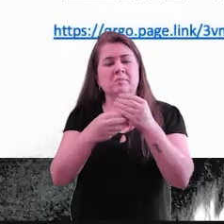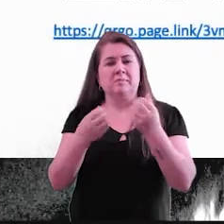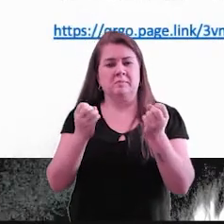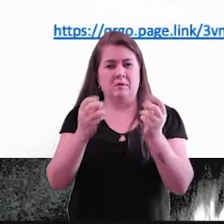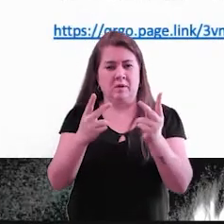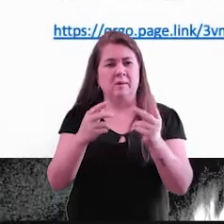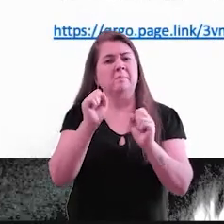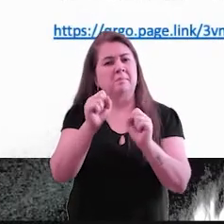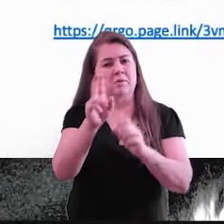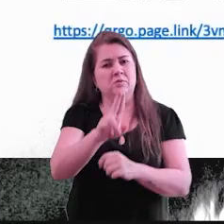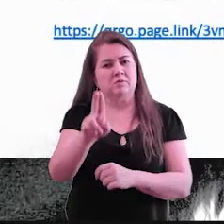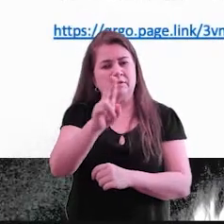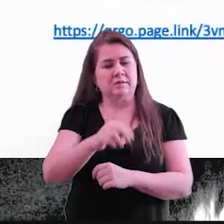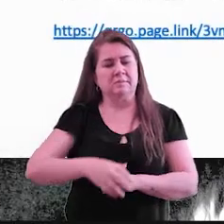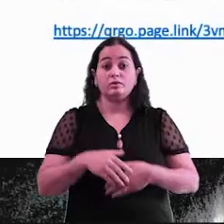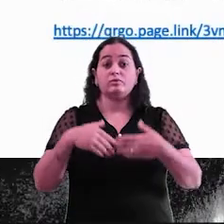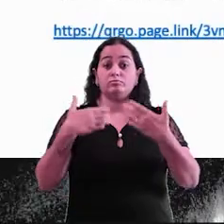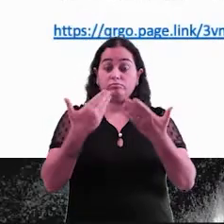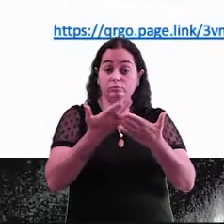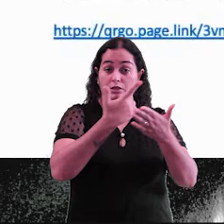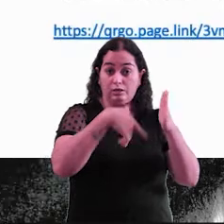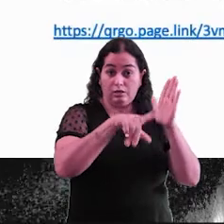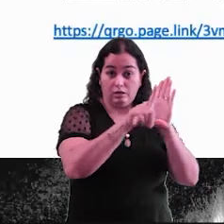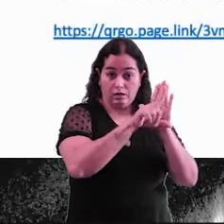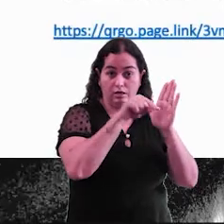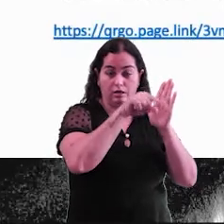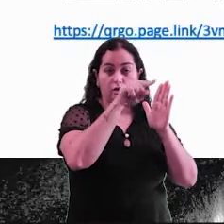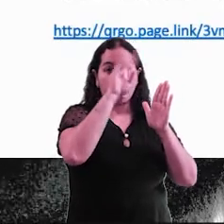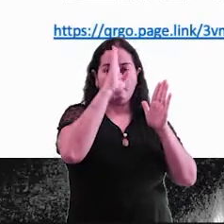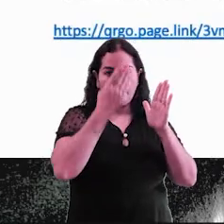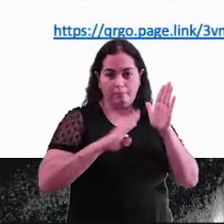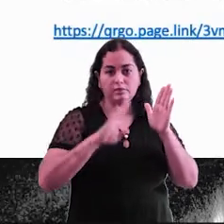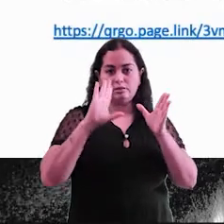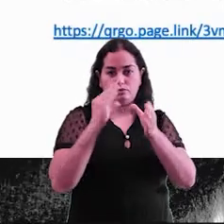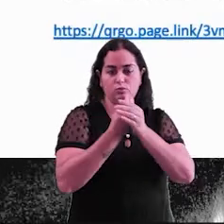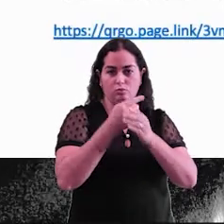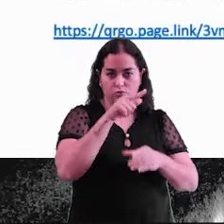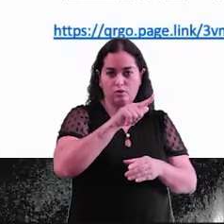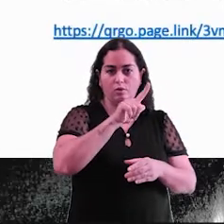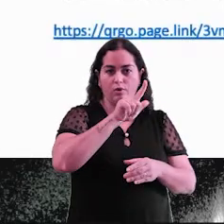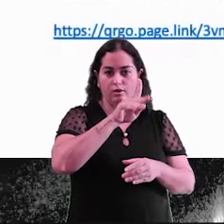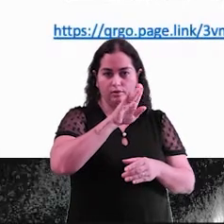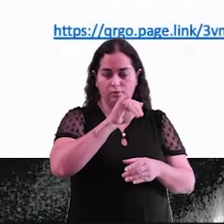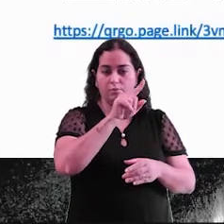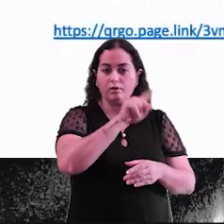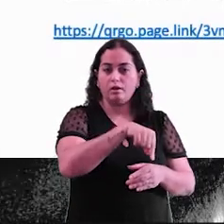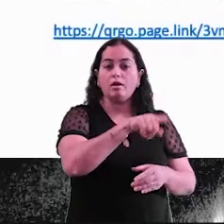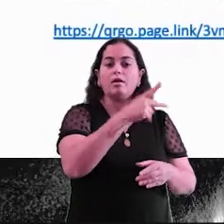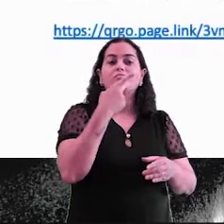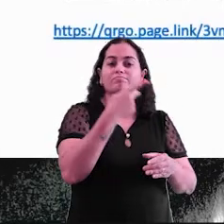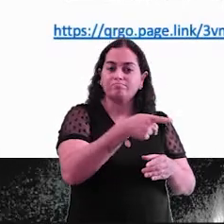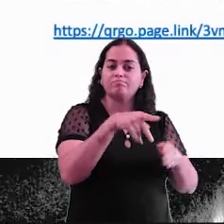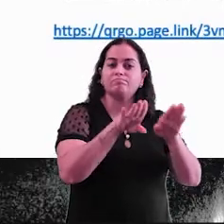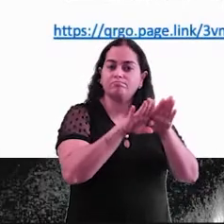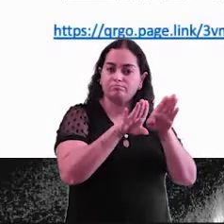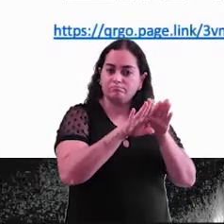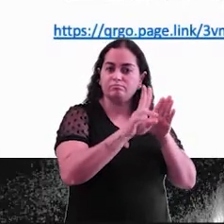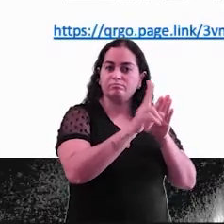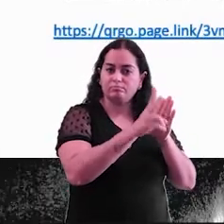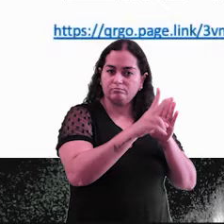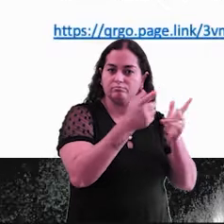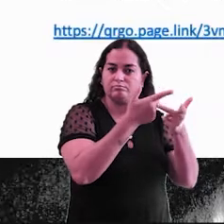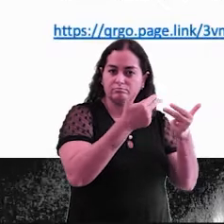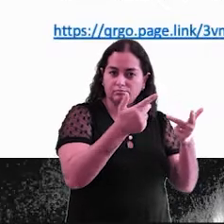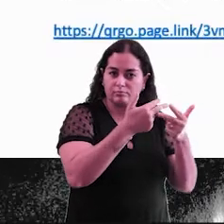também coloca uma questão que é muito interessante quando a gente está pensando em acesso à informação, que é a